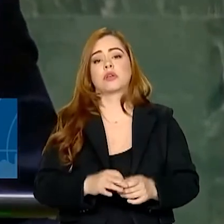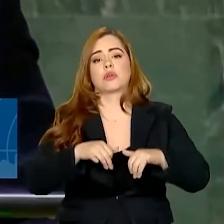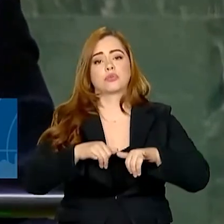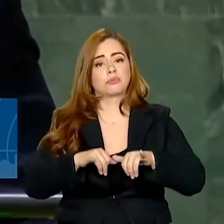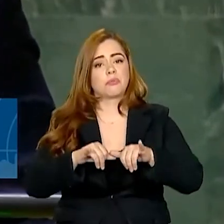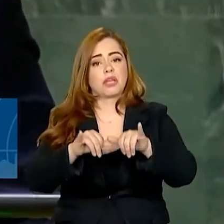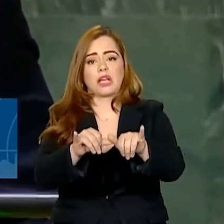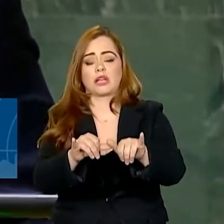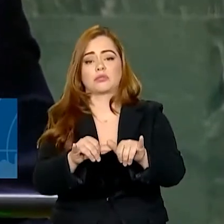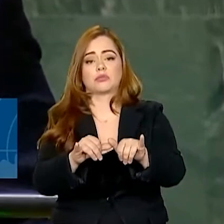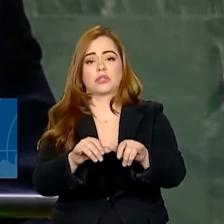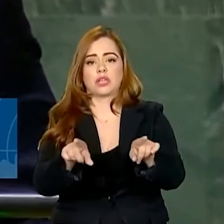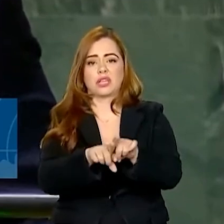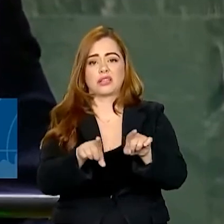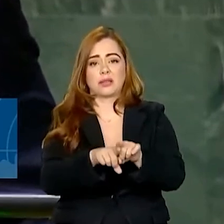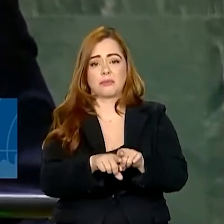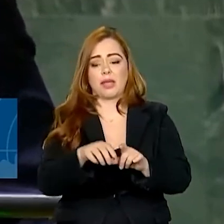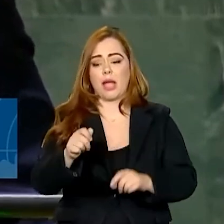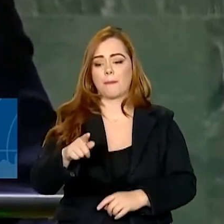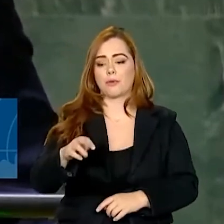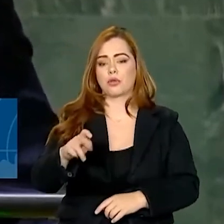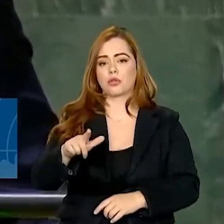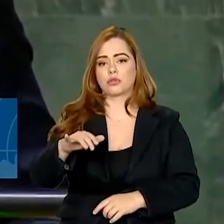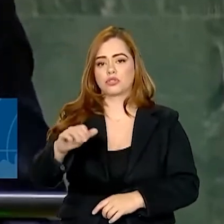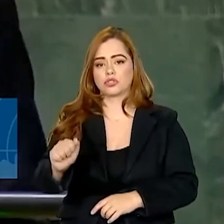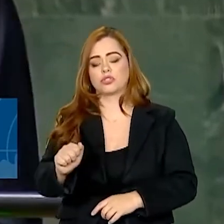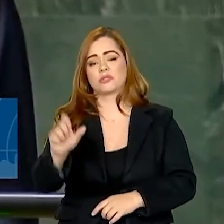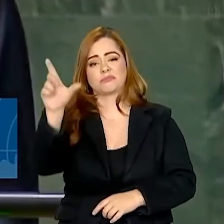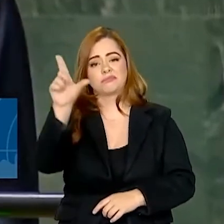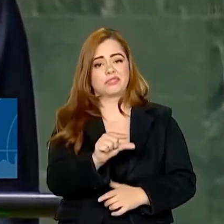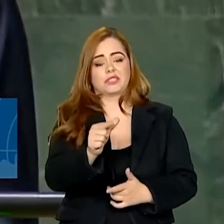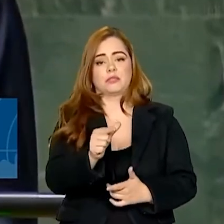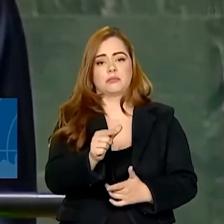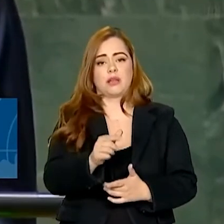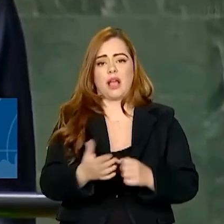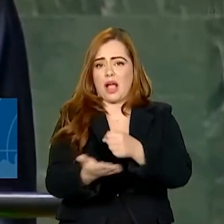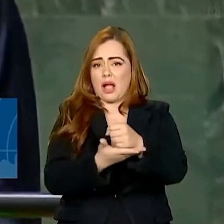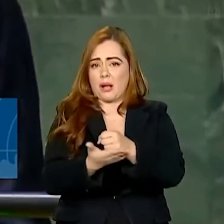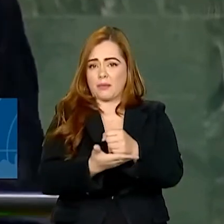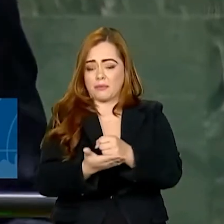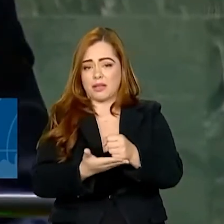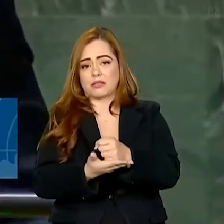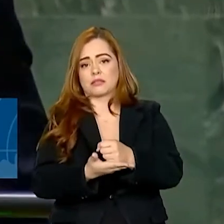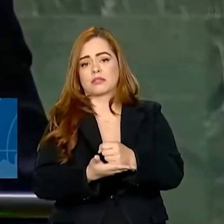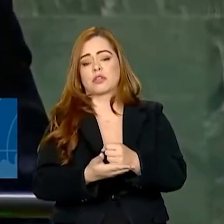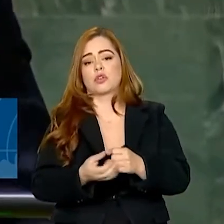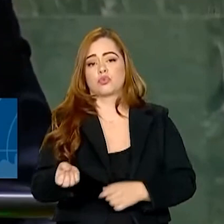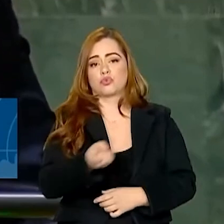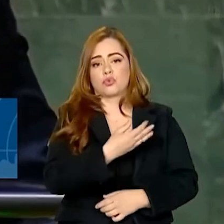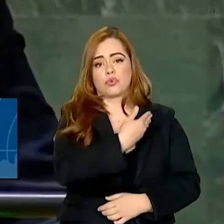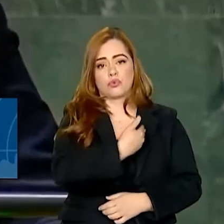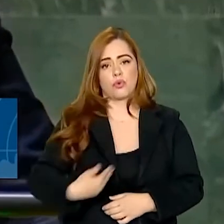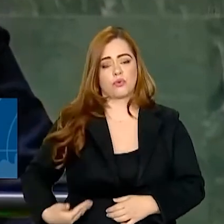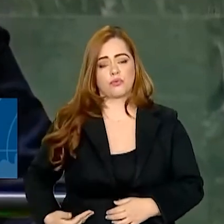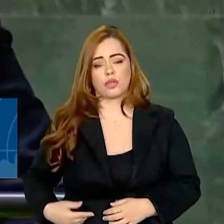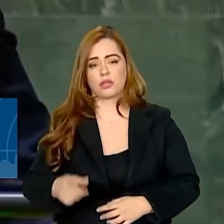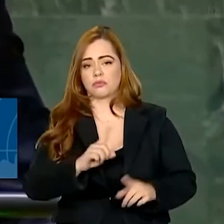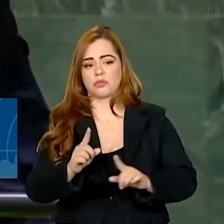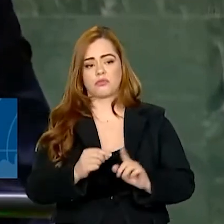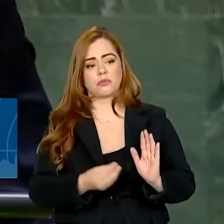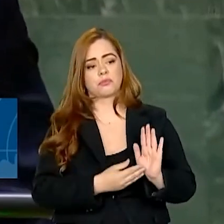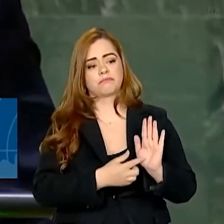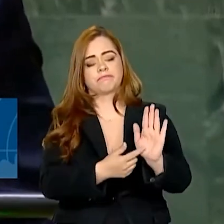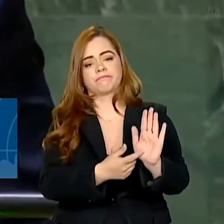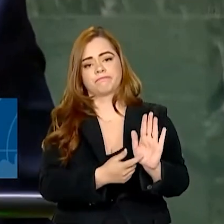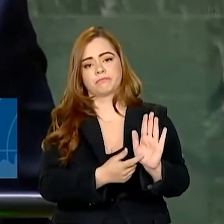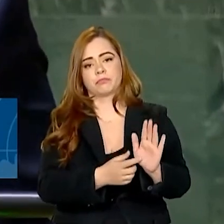mercados e da apologia do Estado mínimo. As bases de uma nova governança econômica não foram